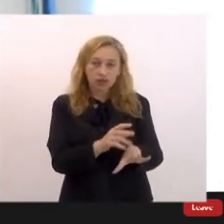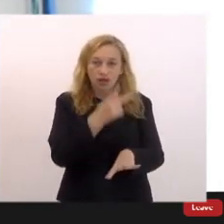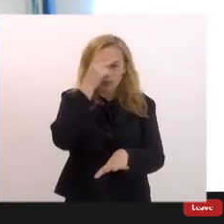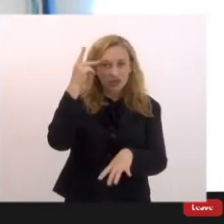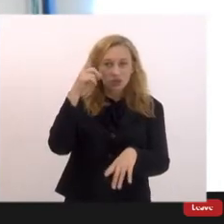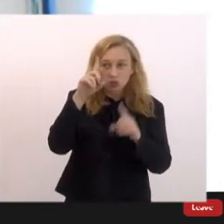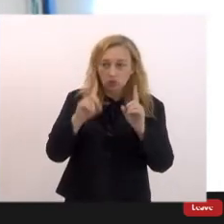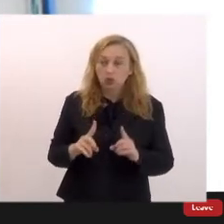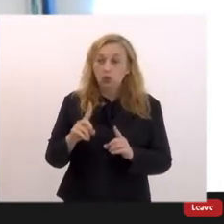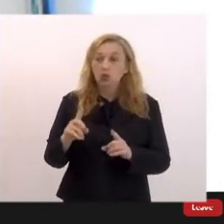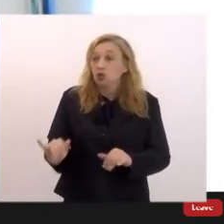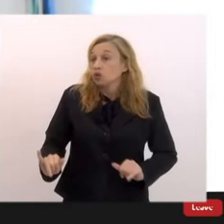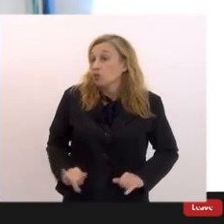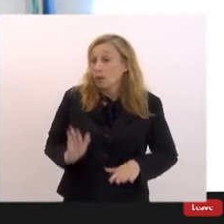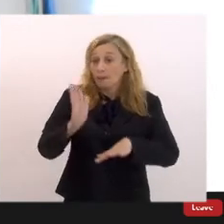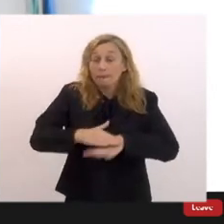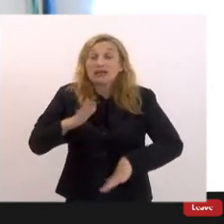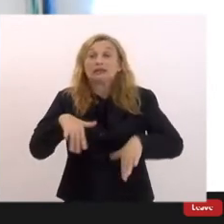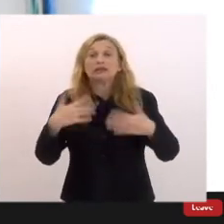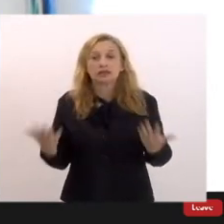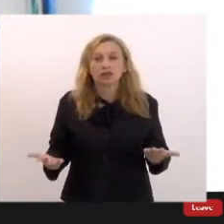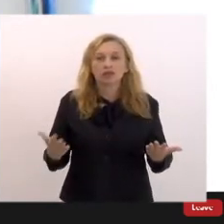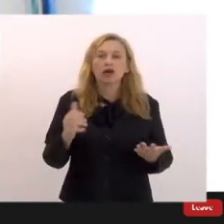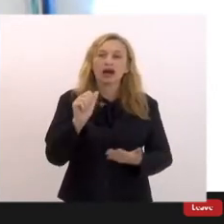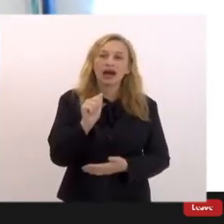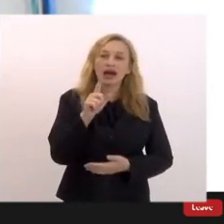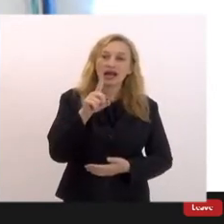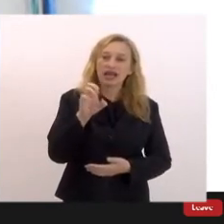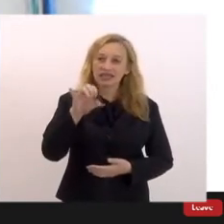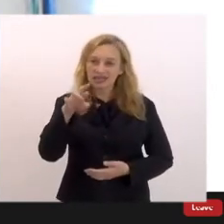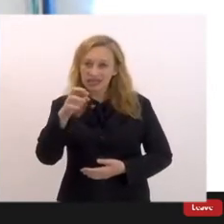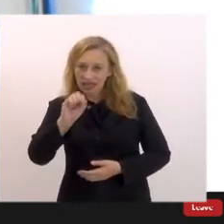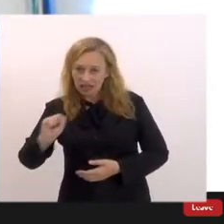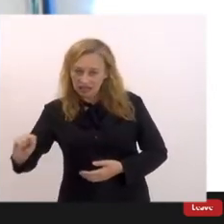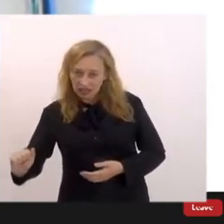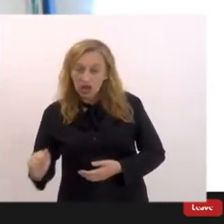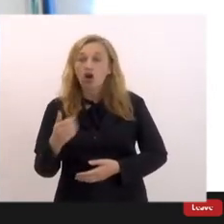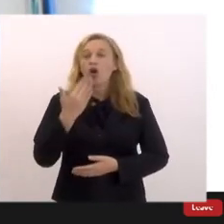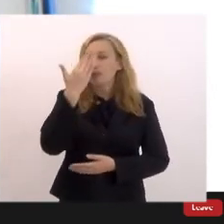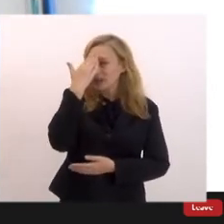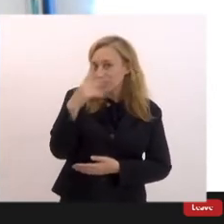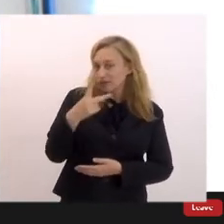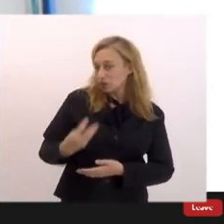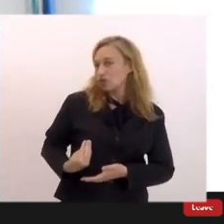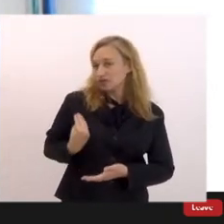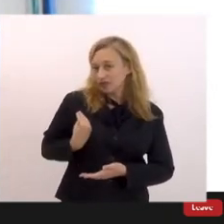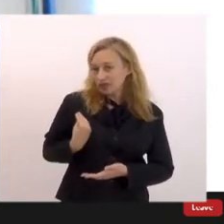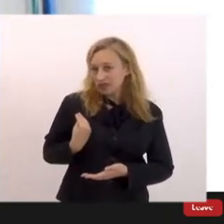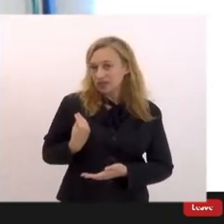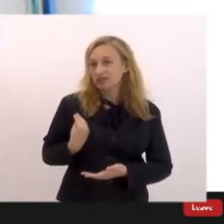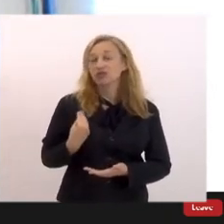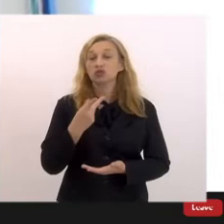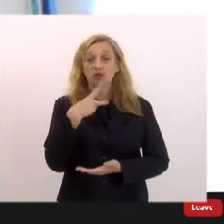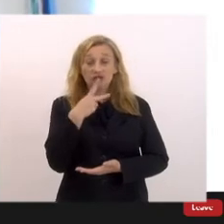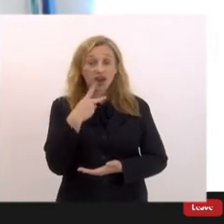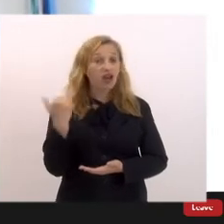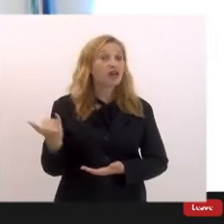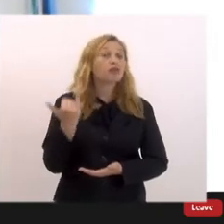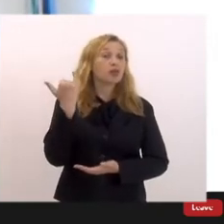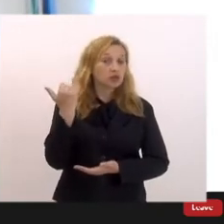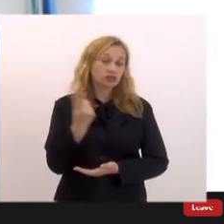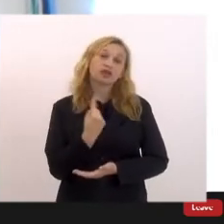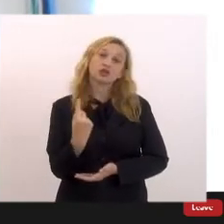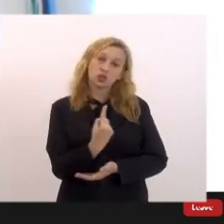deficiência sofreram ainda mais. Então, Alessandra, muito obrigado pela sua presença. Sua contribuição vai trazer um tema aqui muito